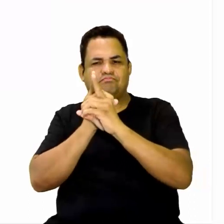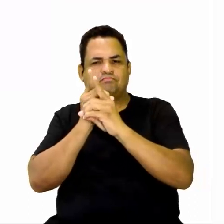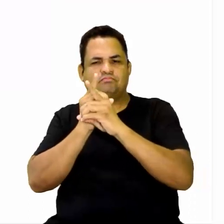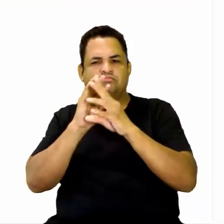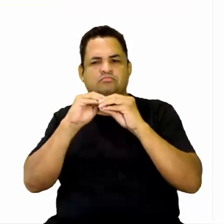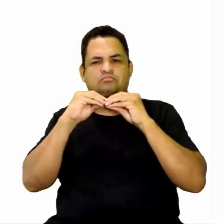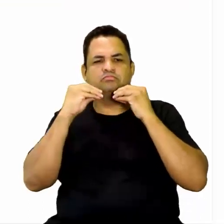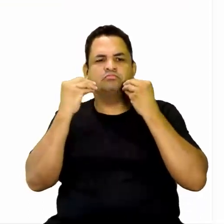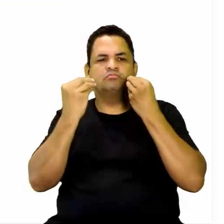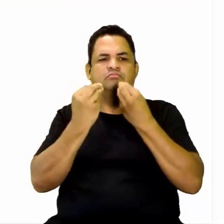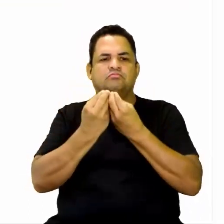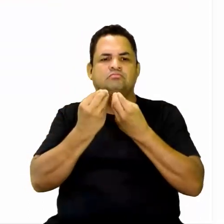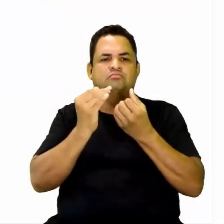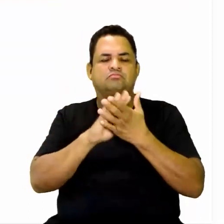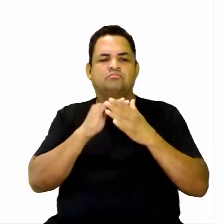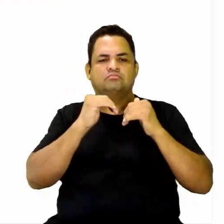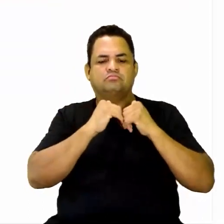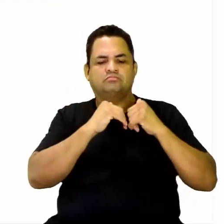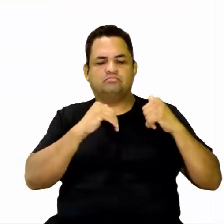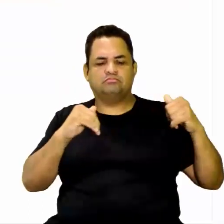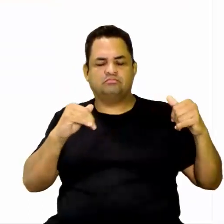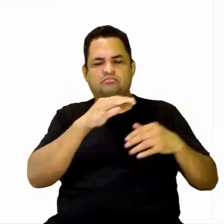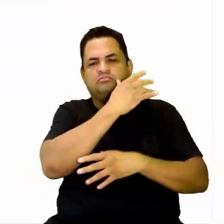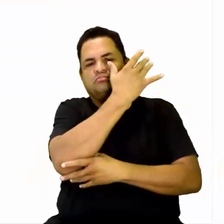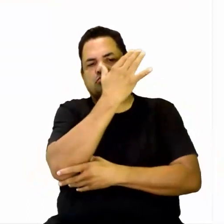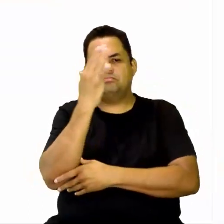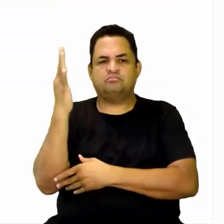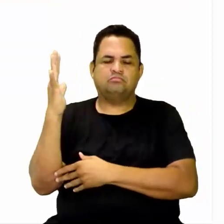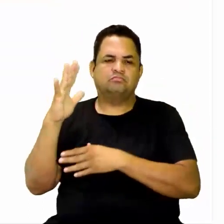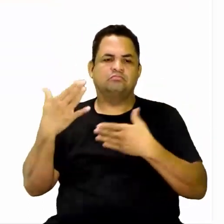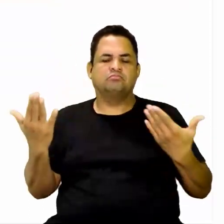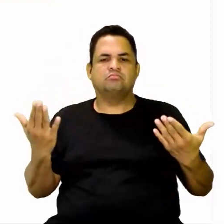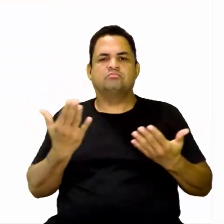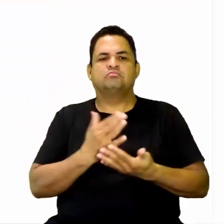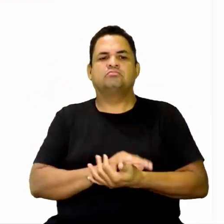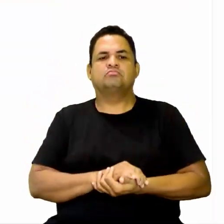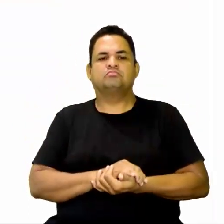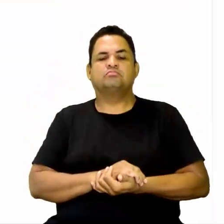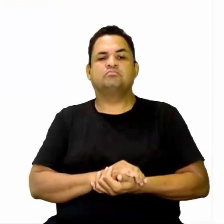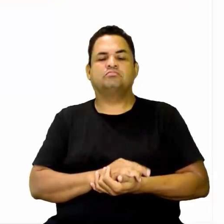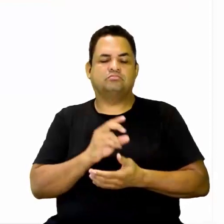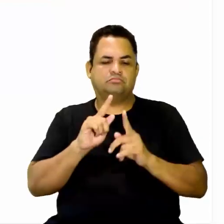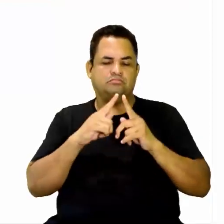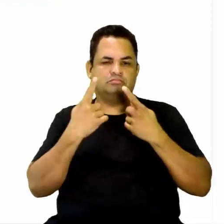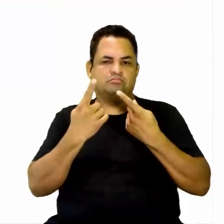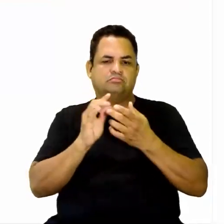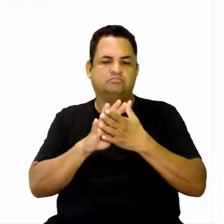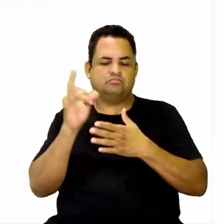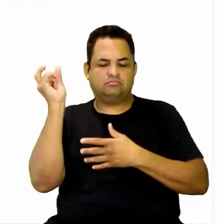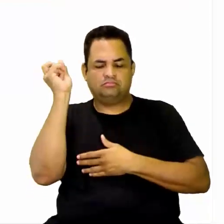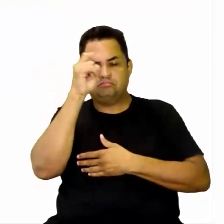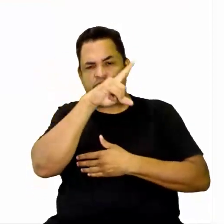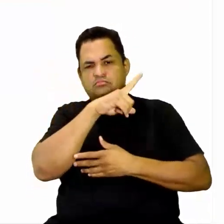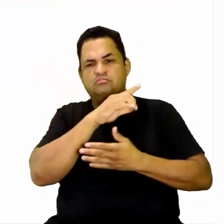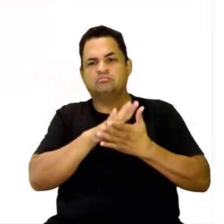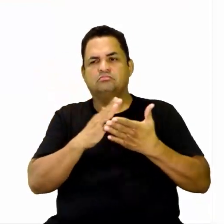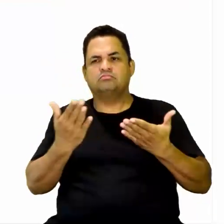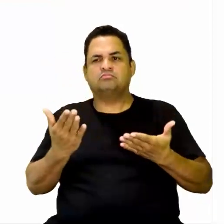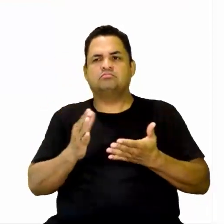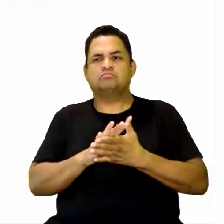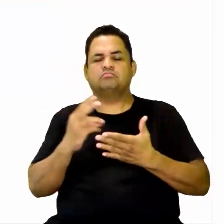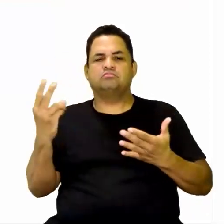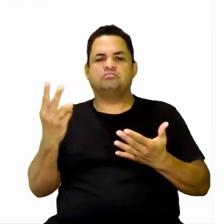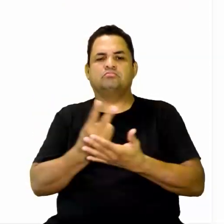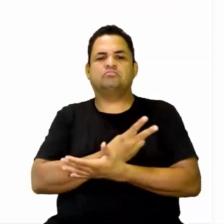uma substância também isolada na natureza, né? Geralmente é muito difícil isso